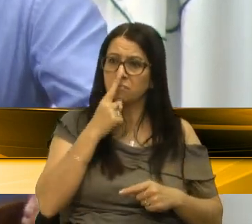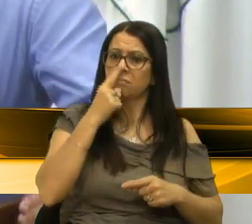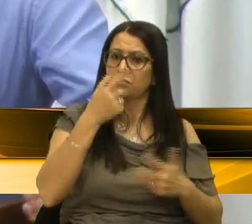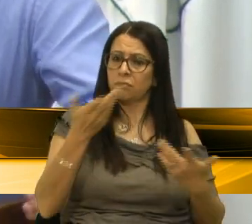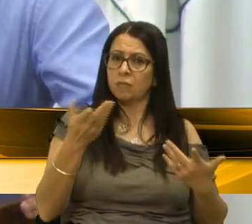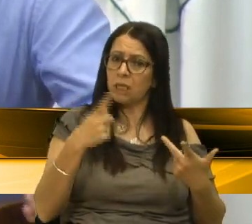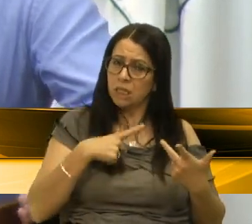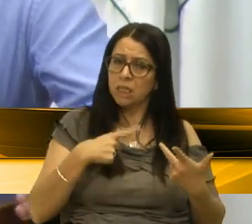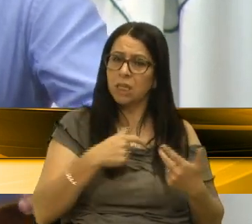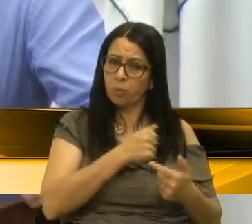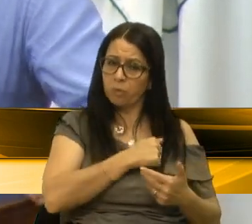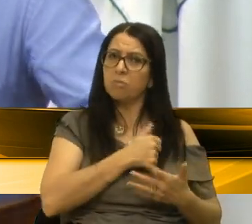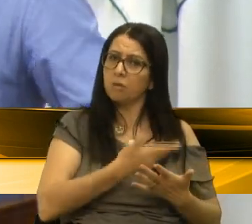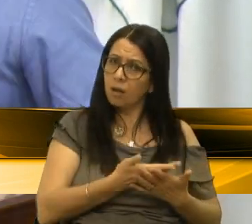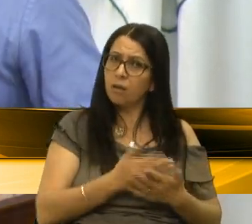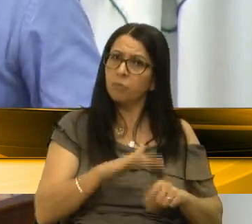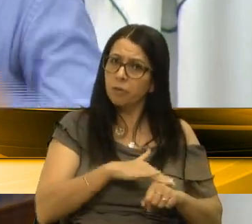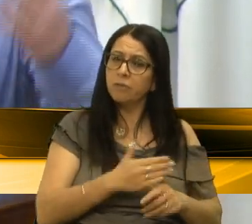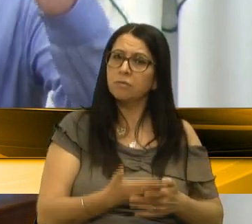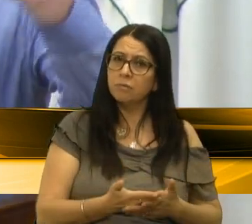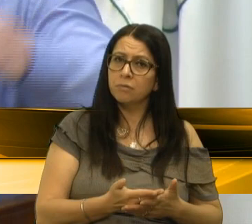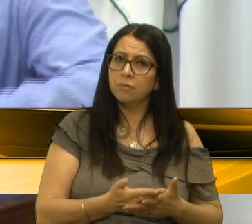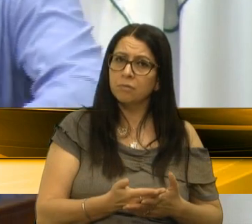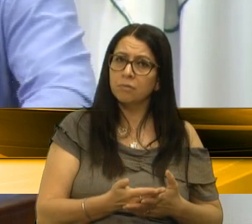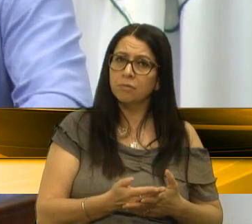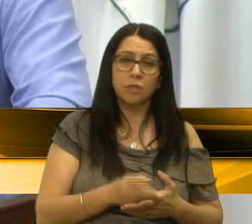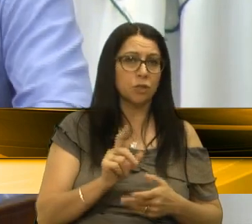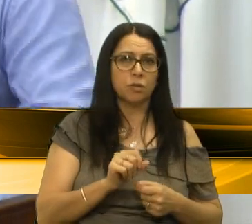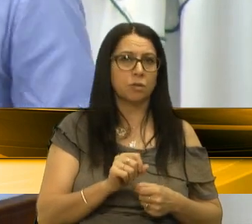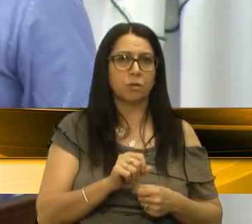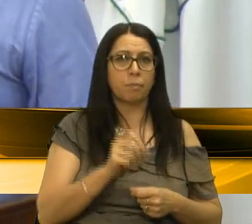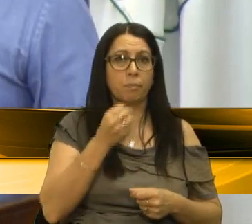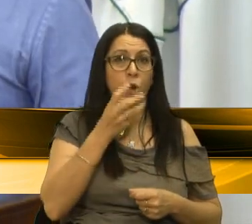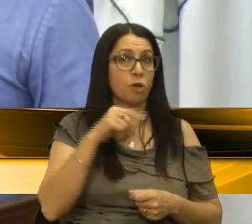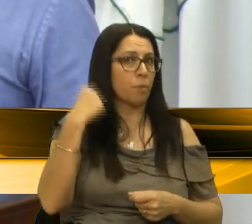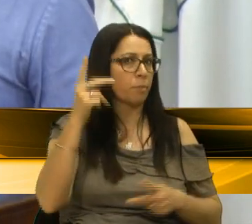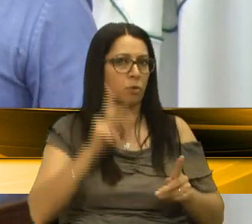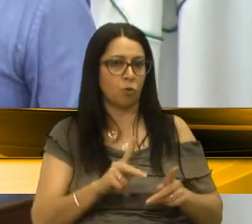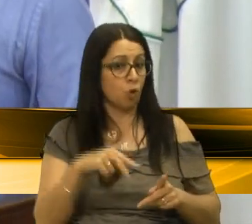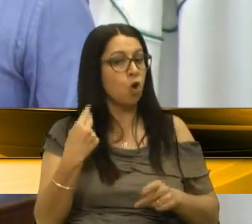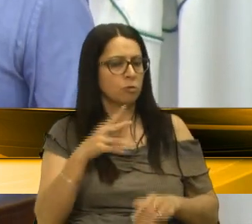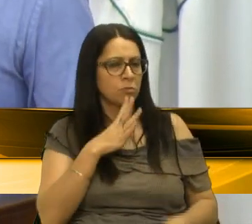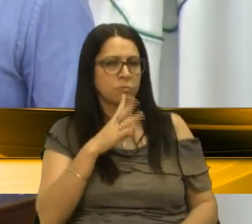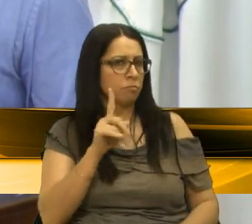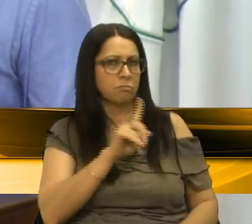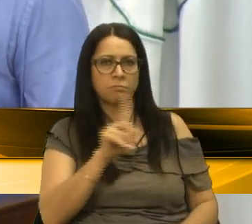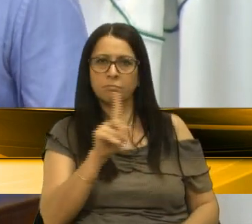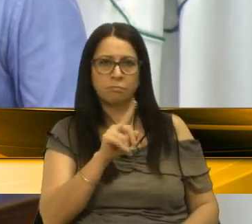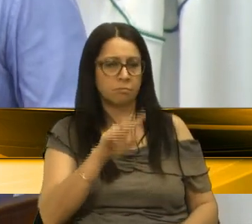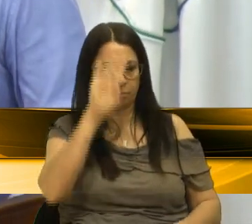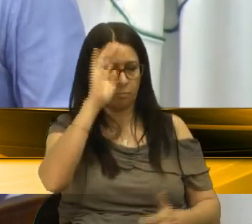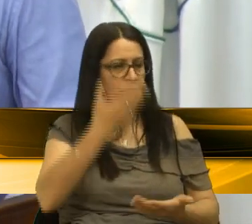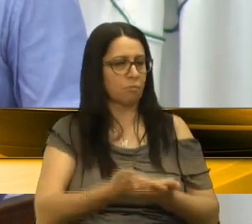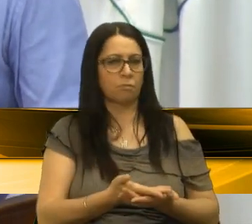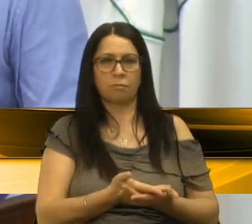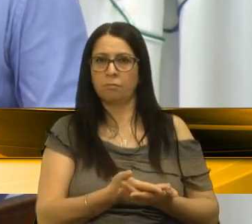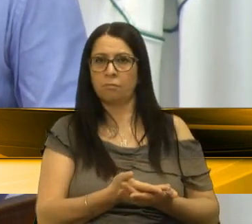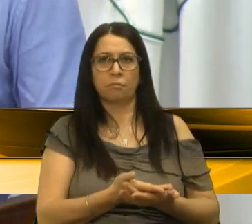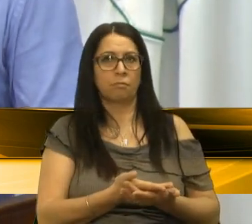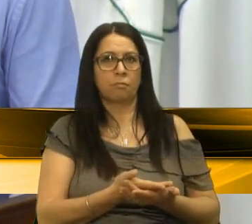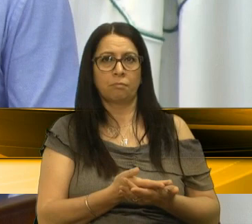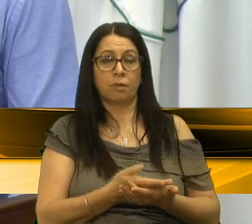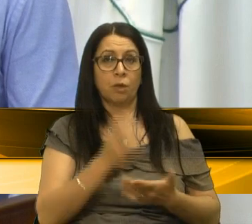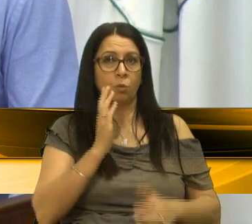tenha humildade e diálogo. Isso aí pode encontrar para outro. Nós que conhecemos não compramos mais. O